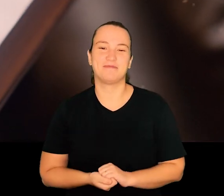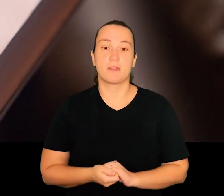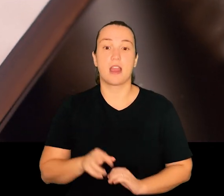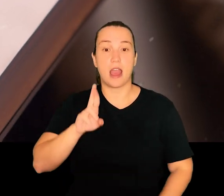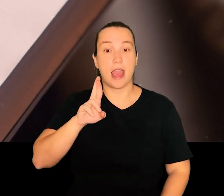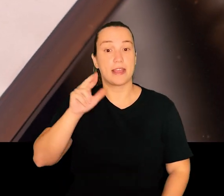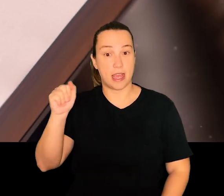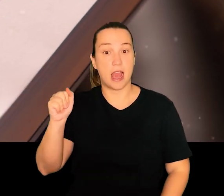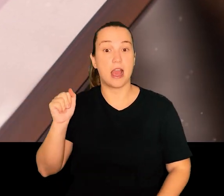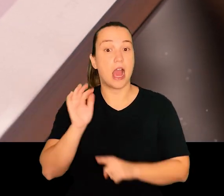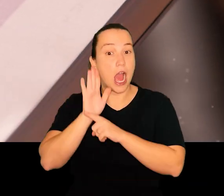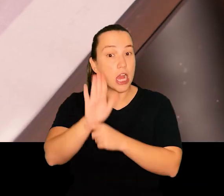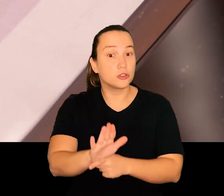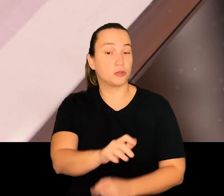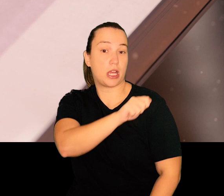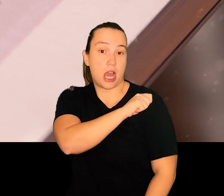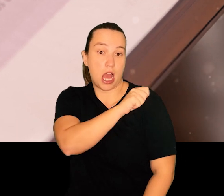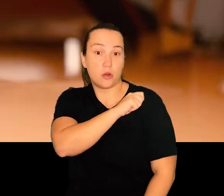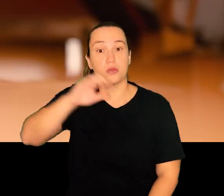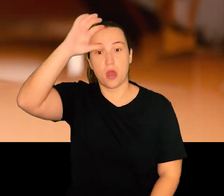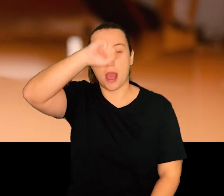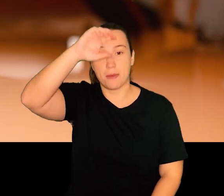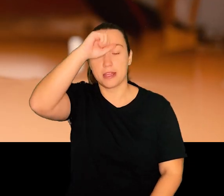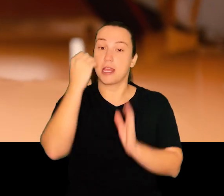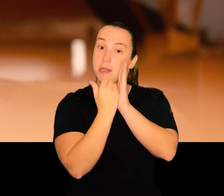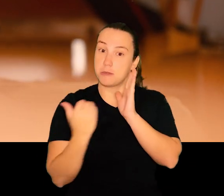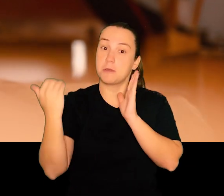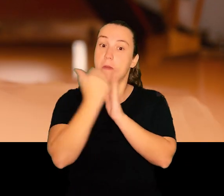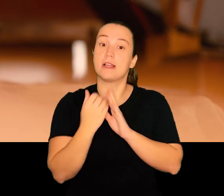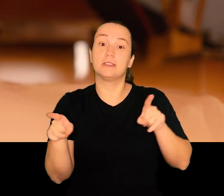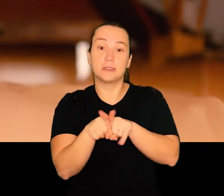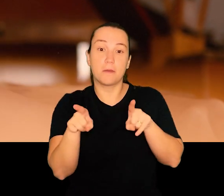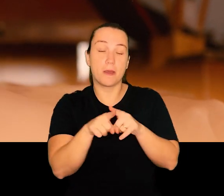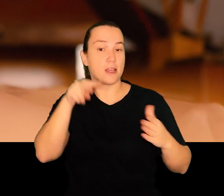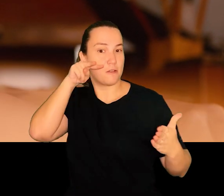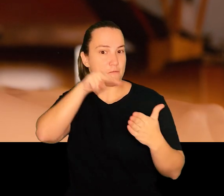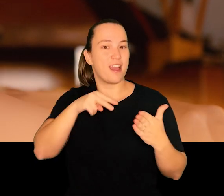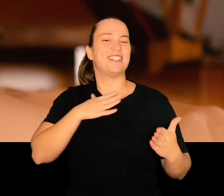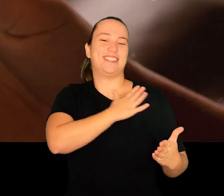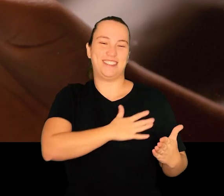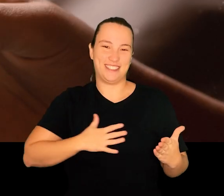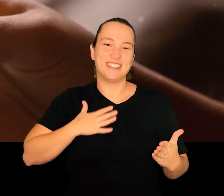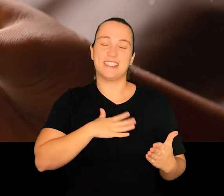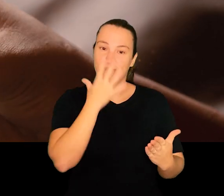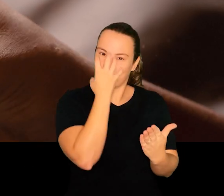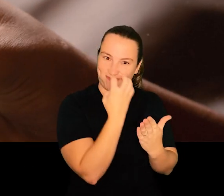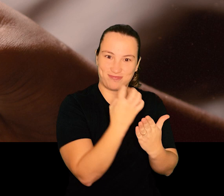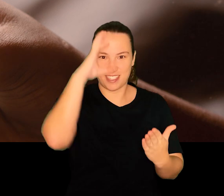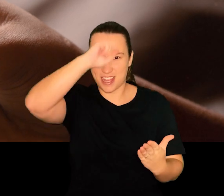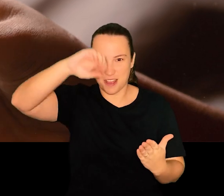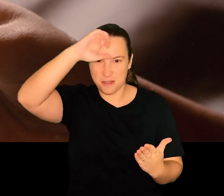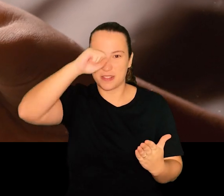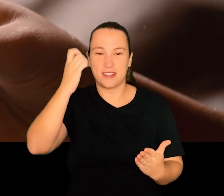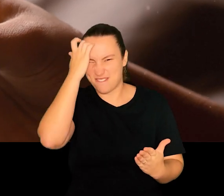A RA enriquece o aprendizado dos alunos, além de tornar as aulas muito mais interativas e atrativas, já que é possível